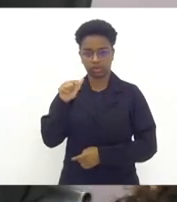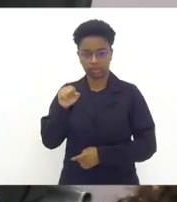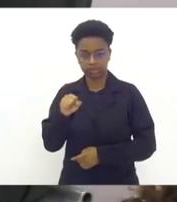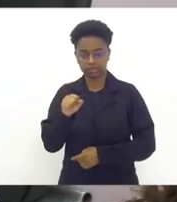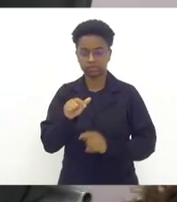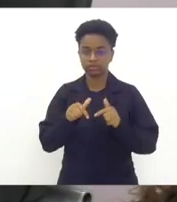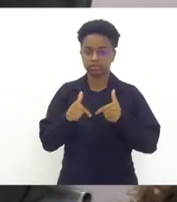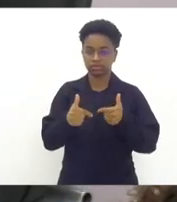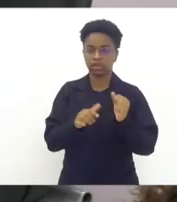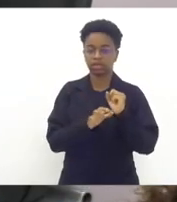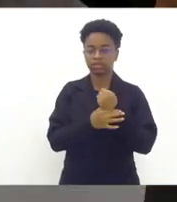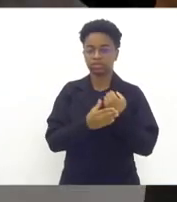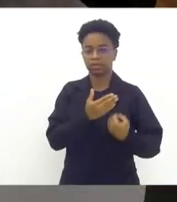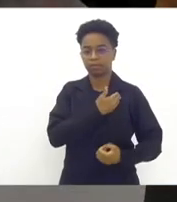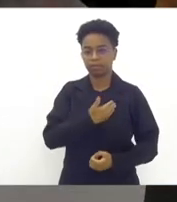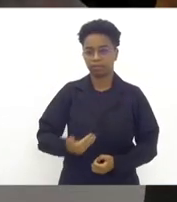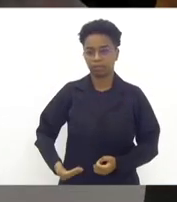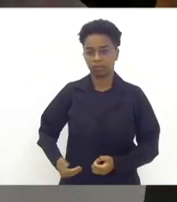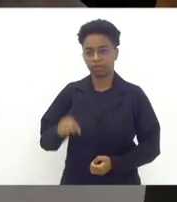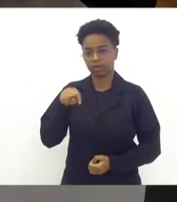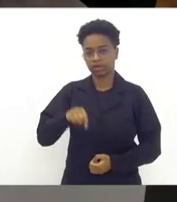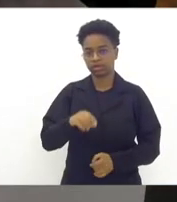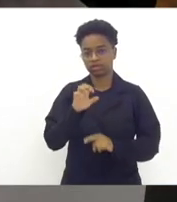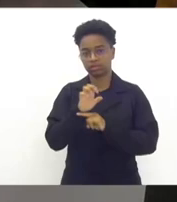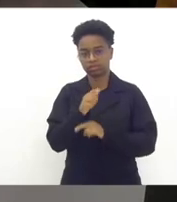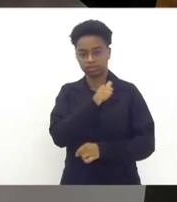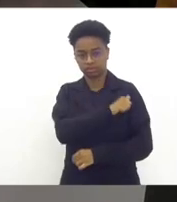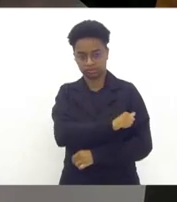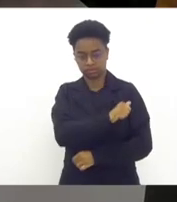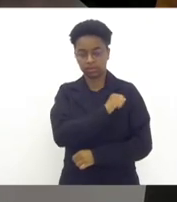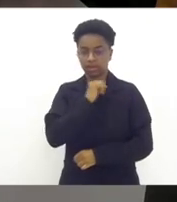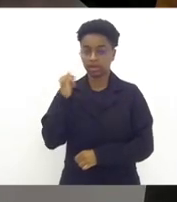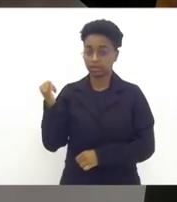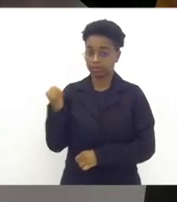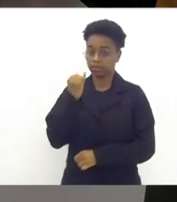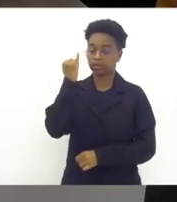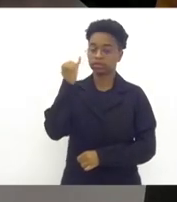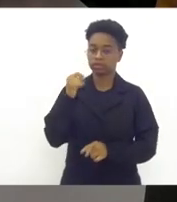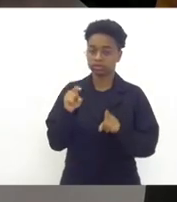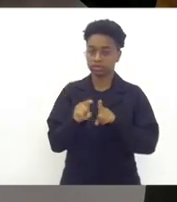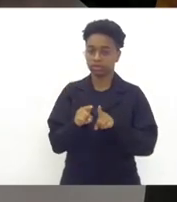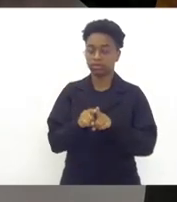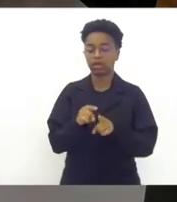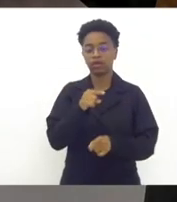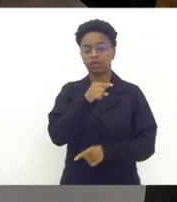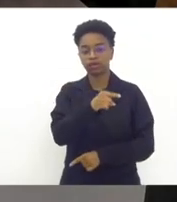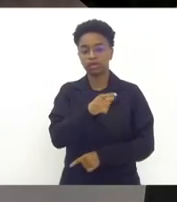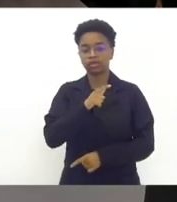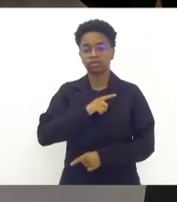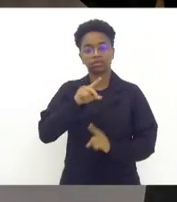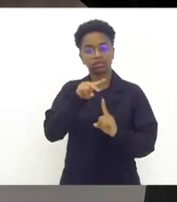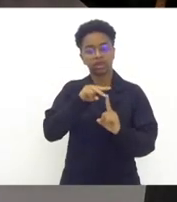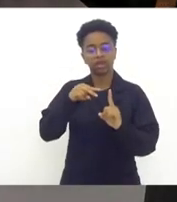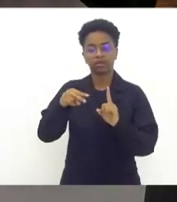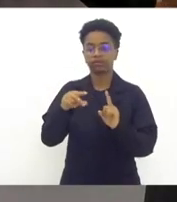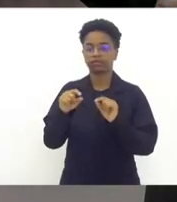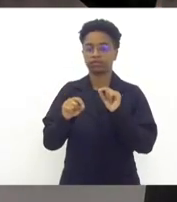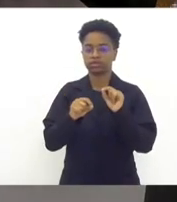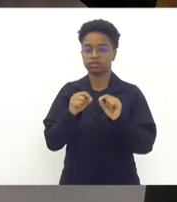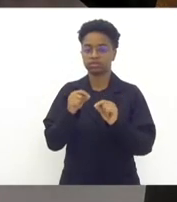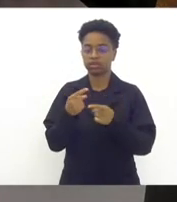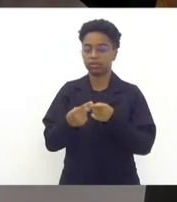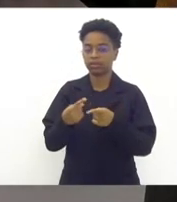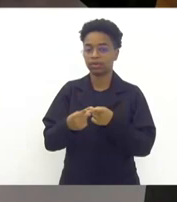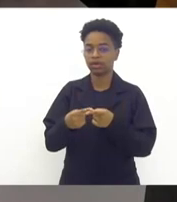da segurança pública do Estado, é muito importante também que o senhor tenha essa visão para que